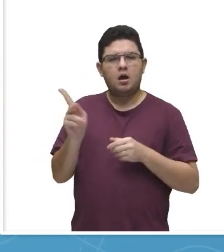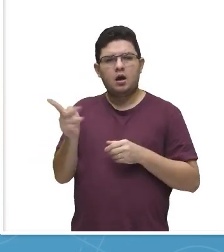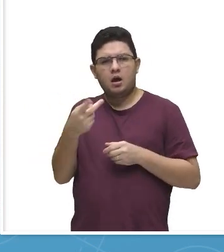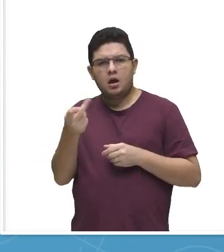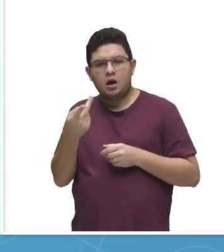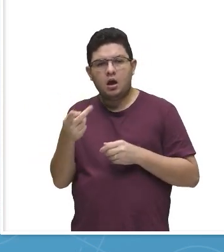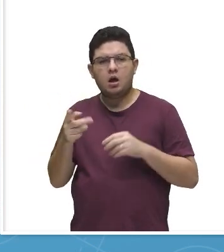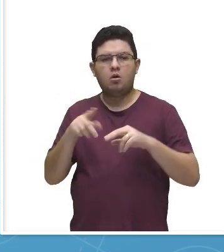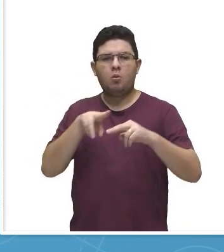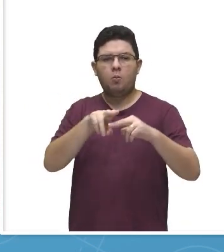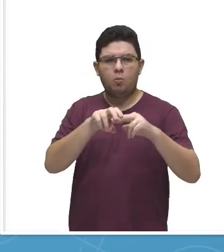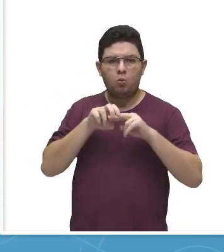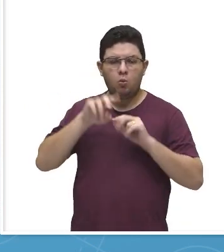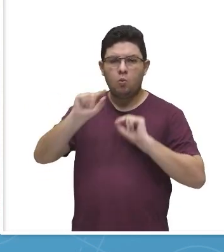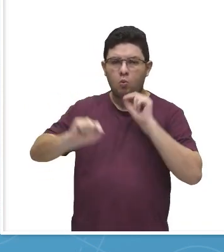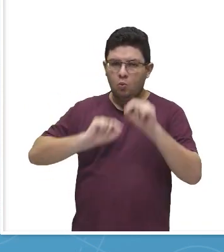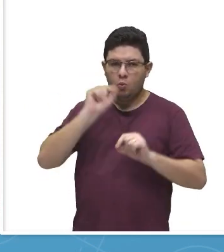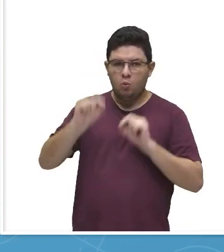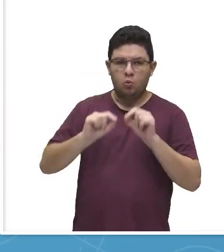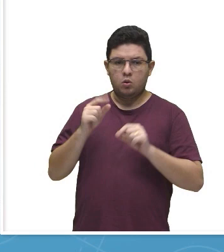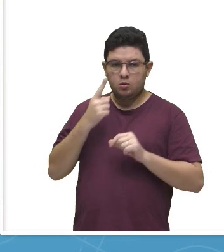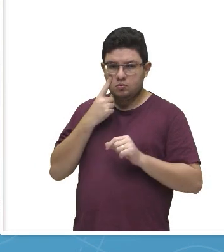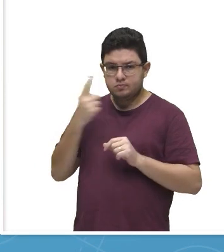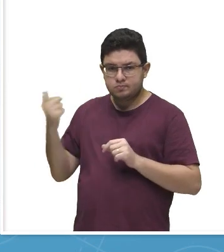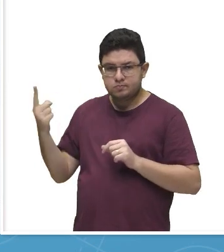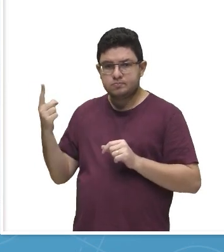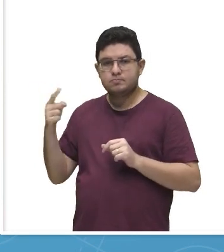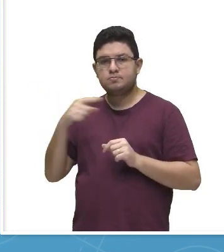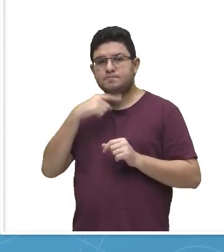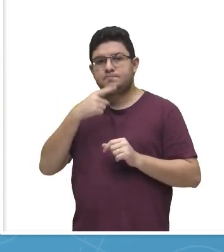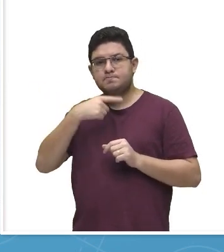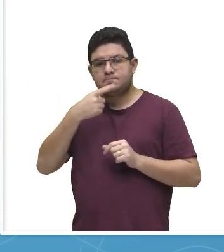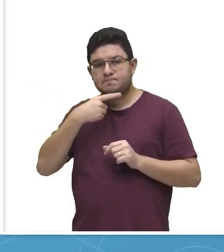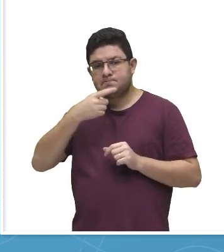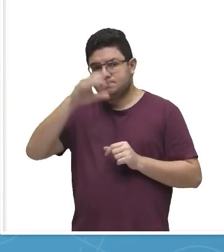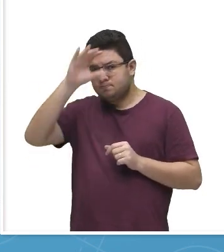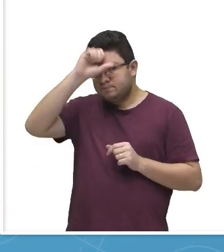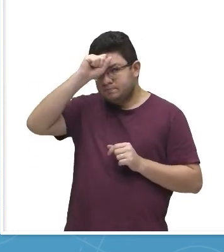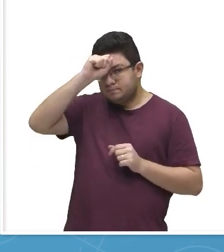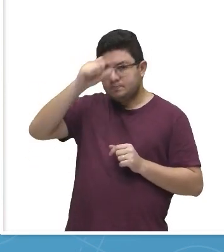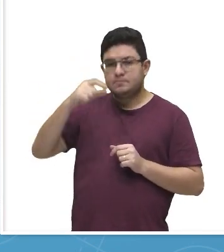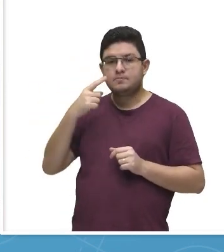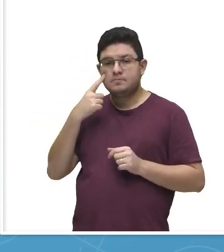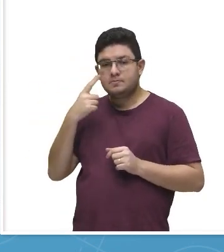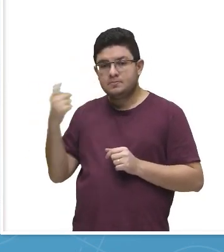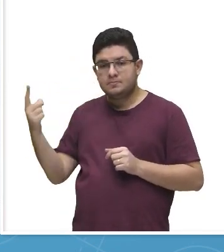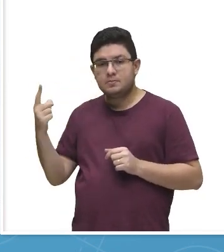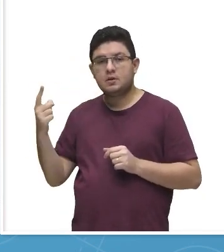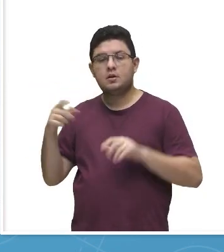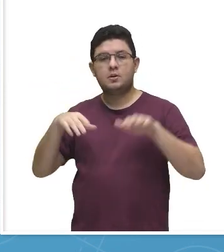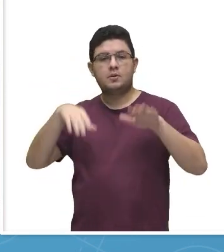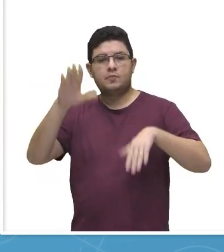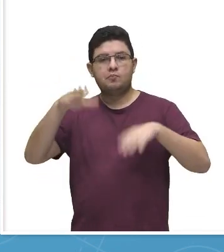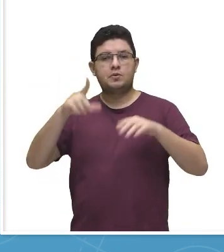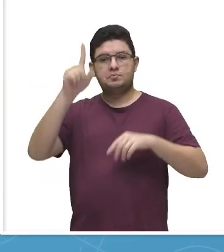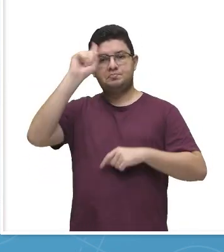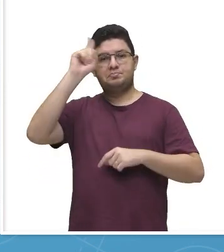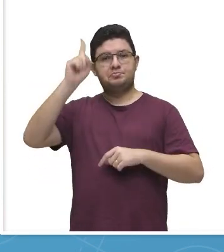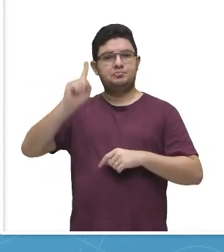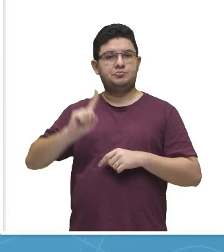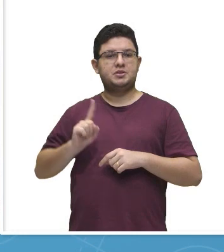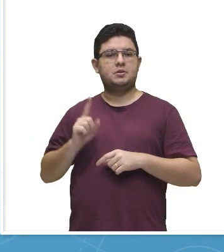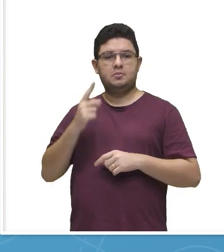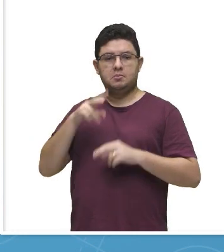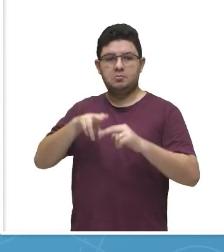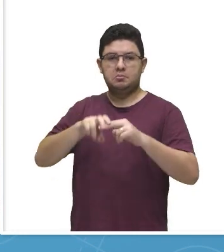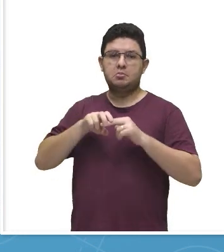operações envolvendo potência com números inteiros ocorre pela falta de domínio dessas regras aqui.